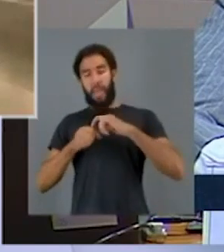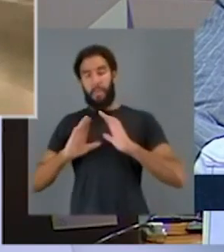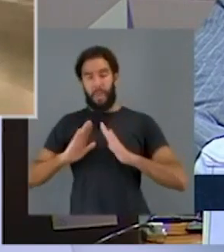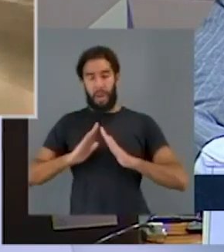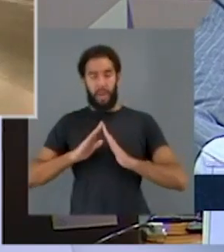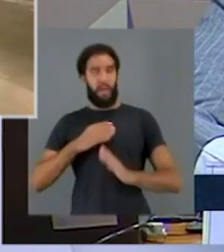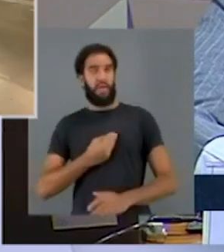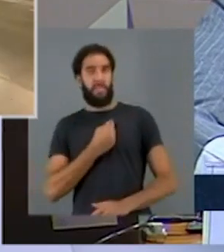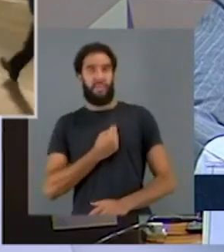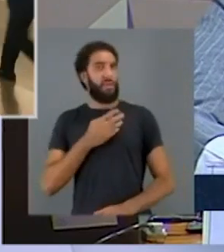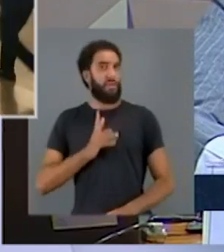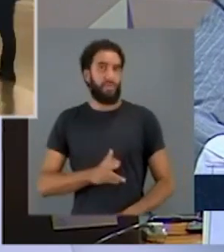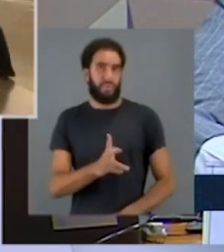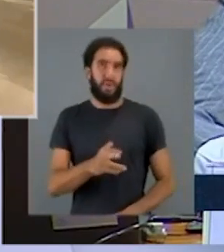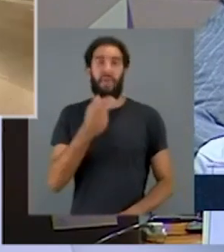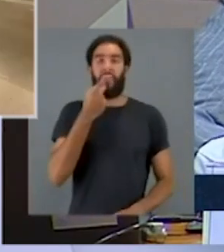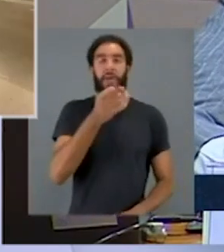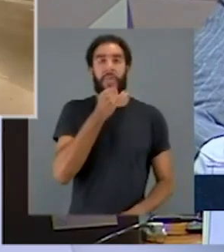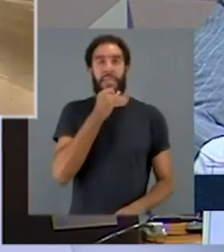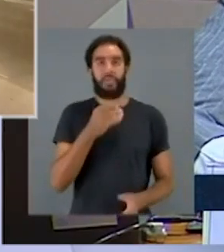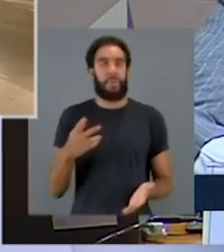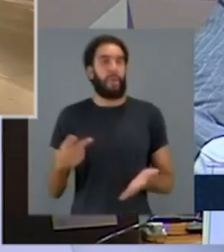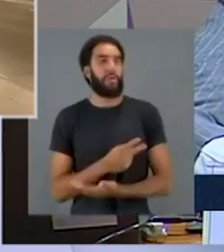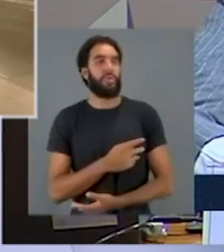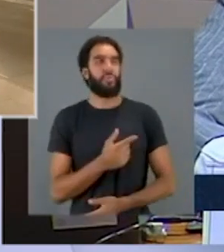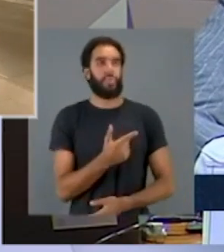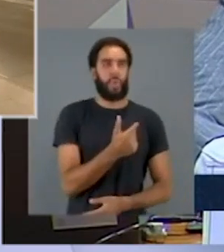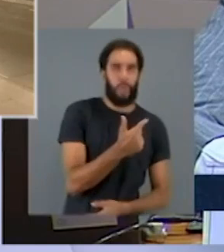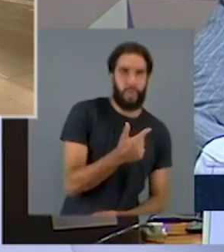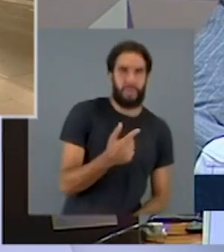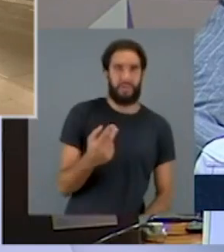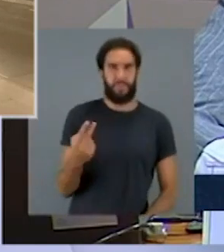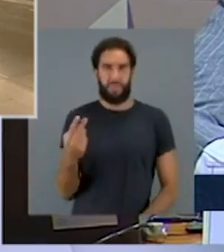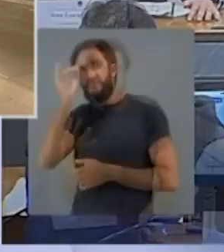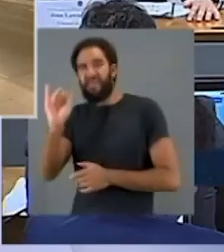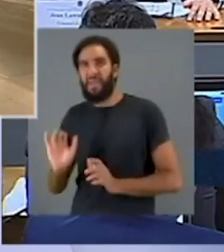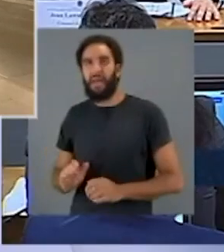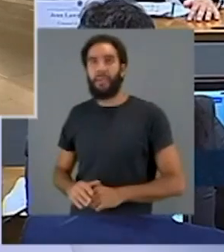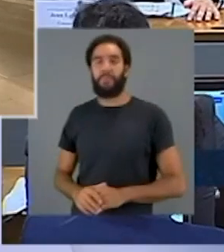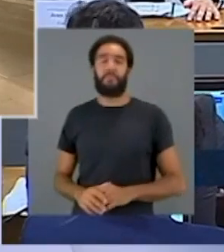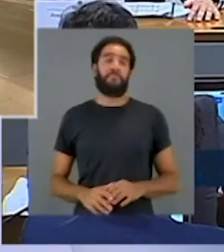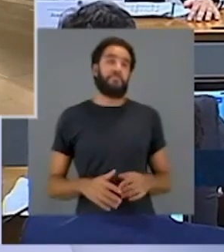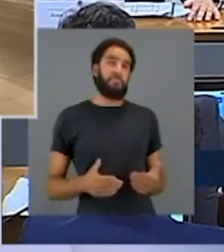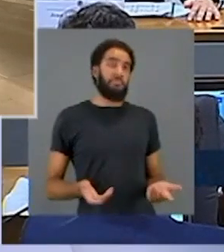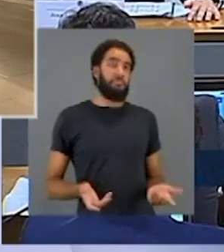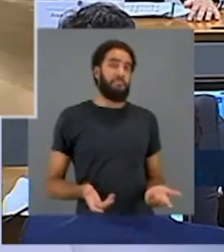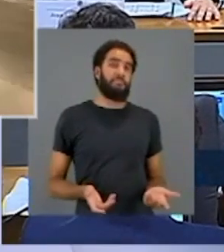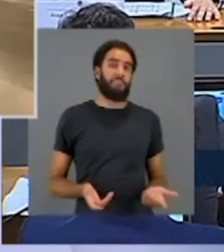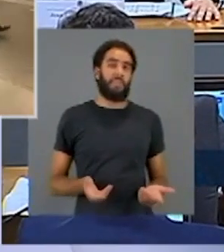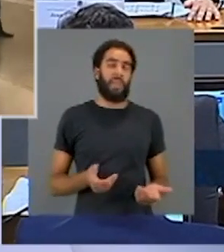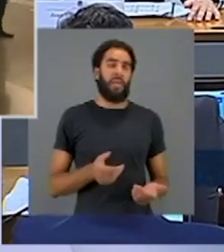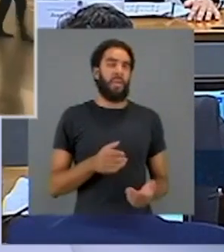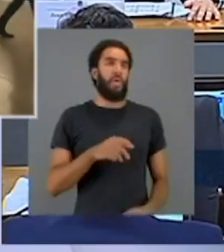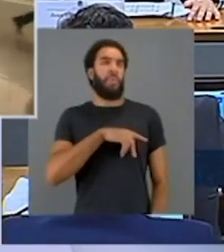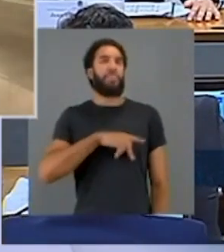assim não se fazem golpes só com baionetas É verdade mas é preciso sim baionetas